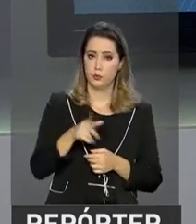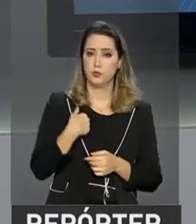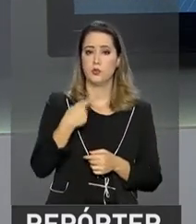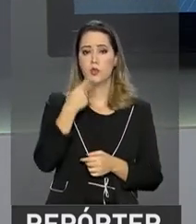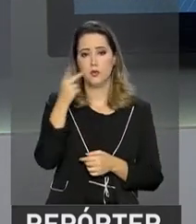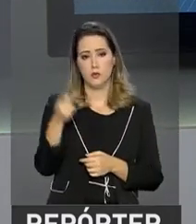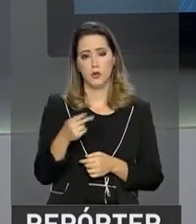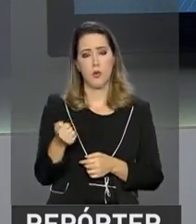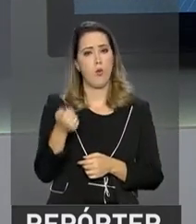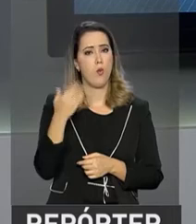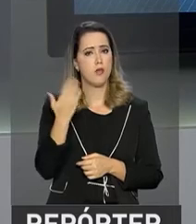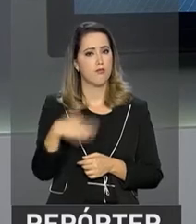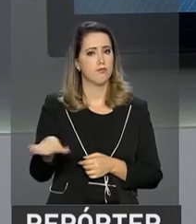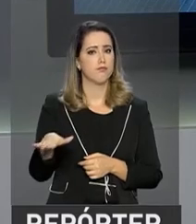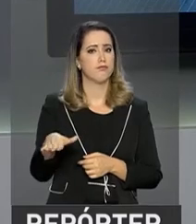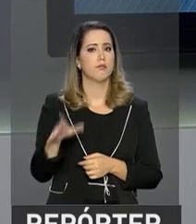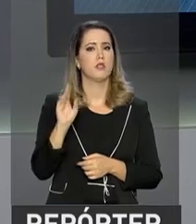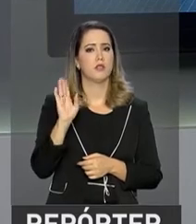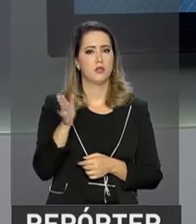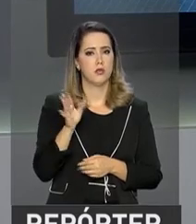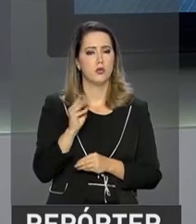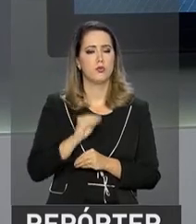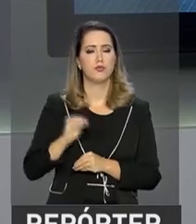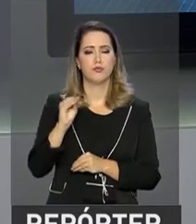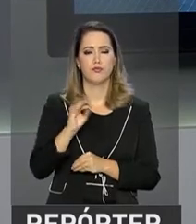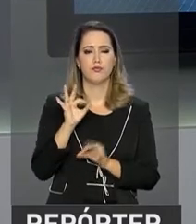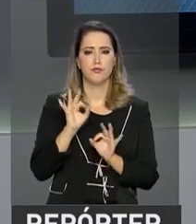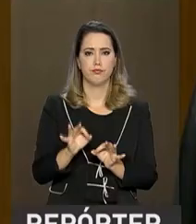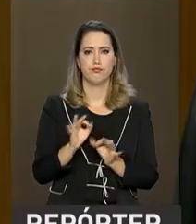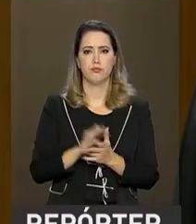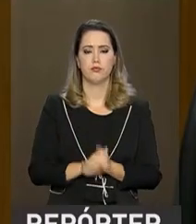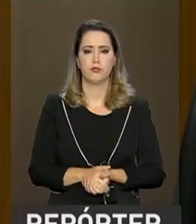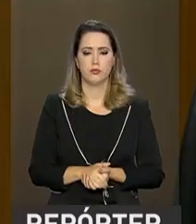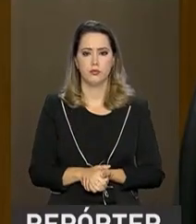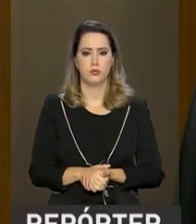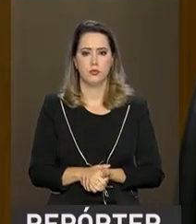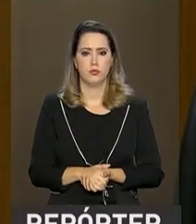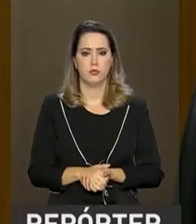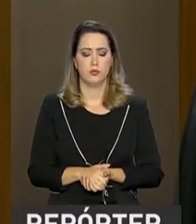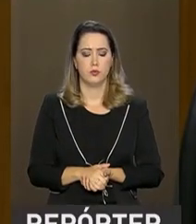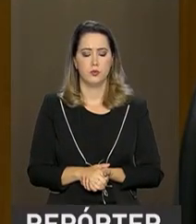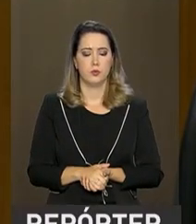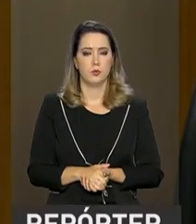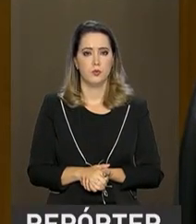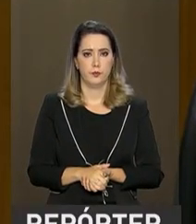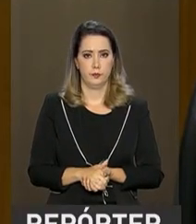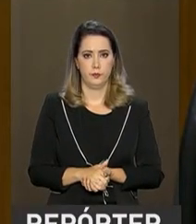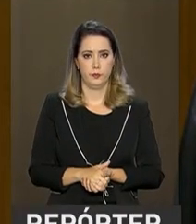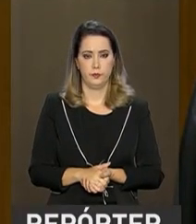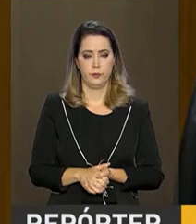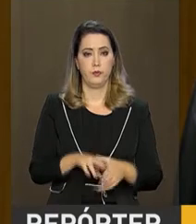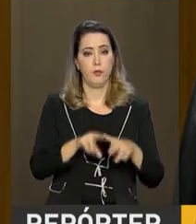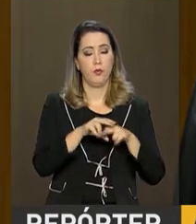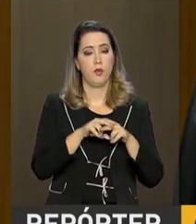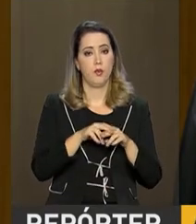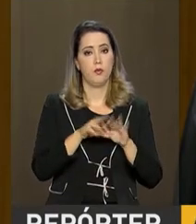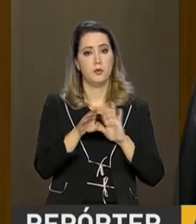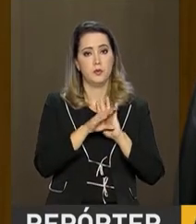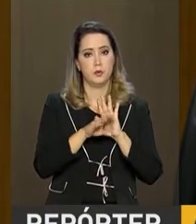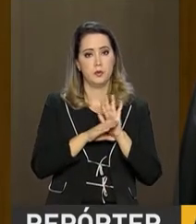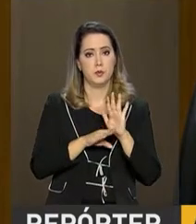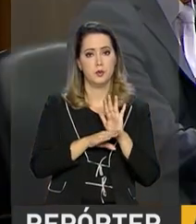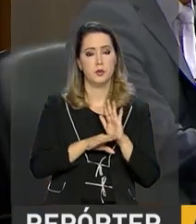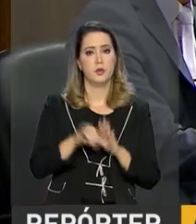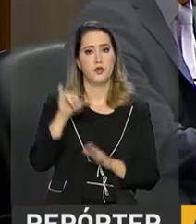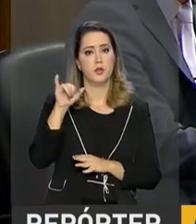destacou que quase meio milhão já estão sendo atendidos através do programa e do jovem nós